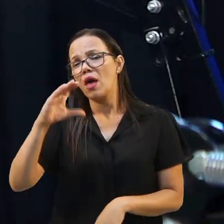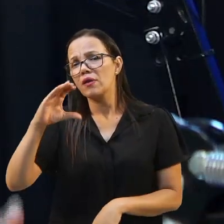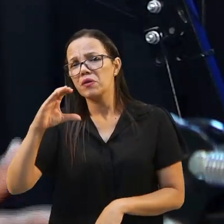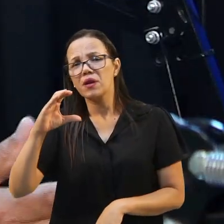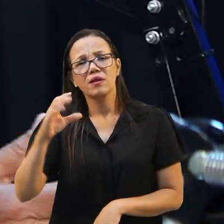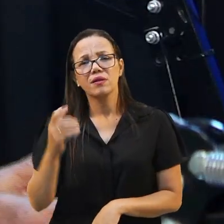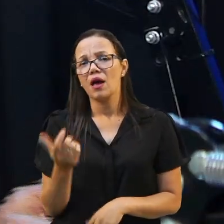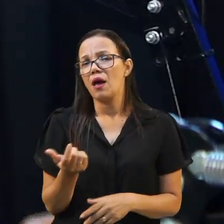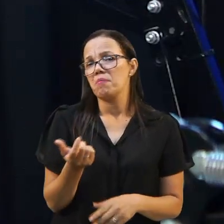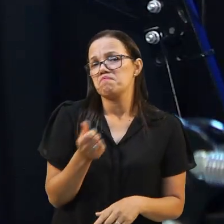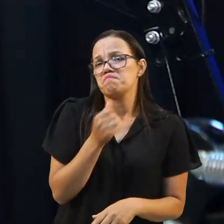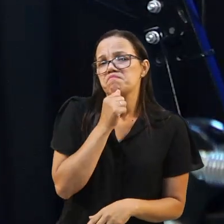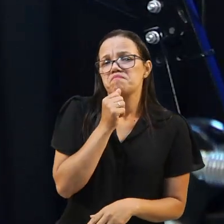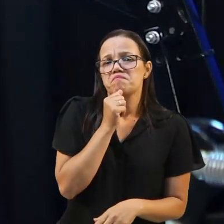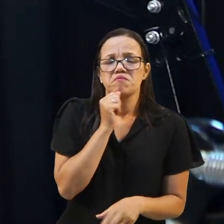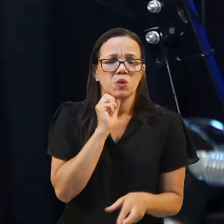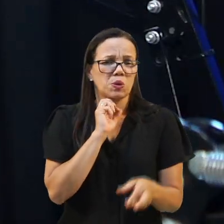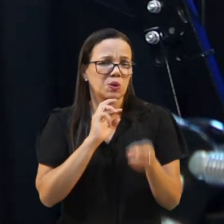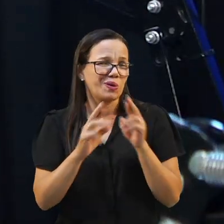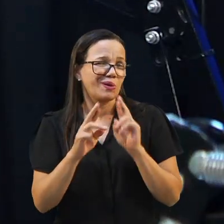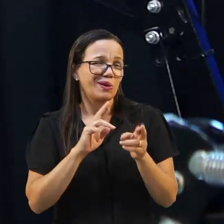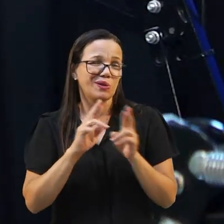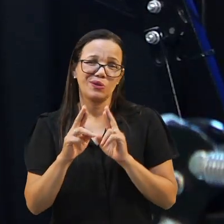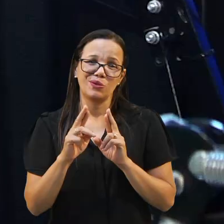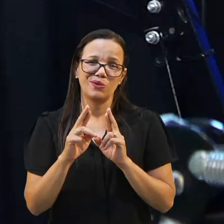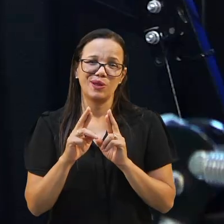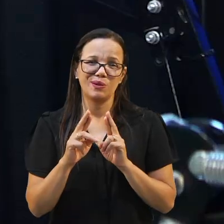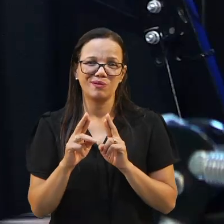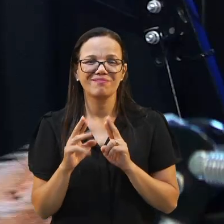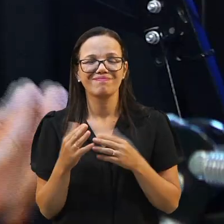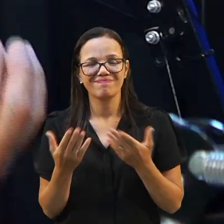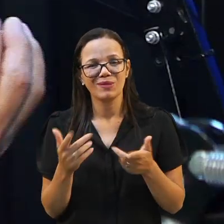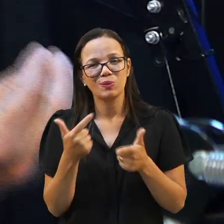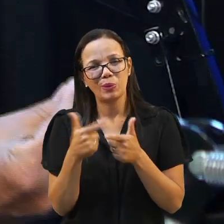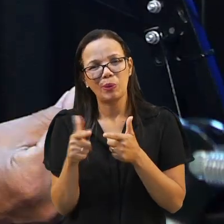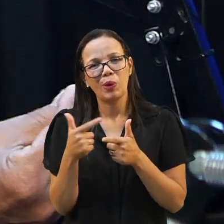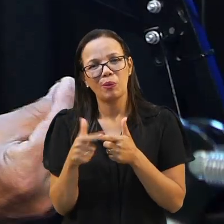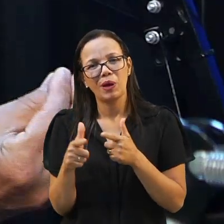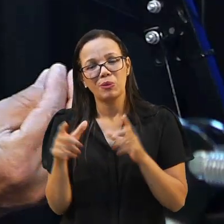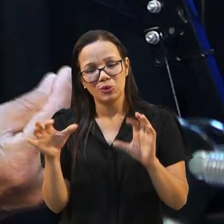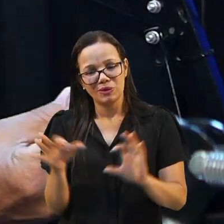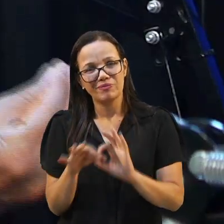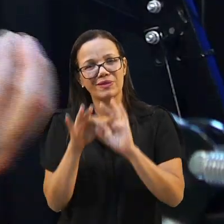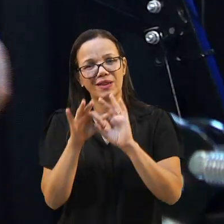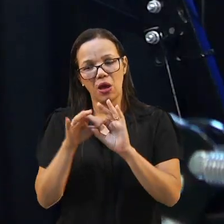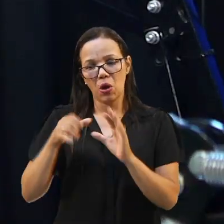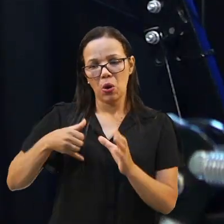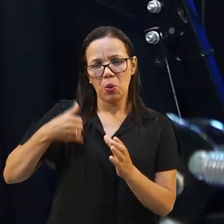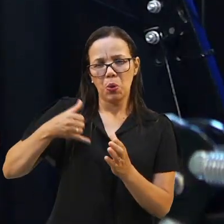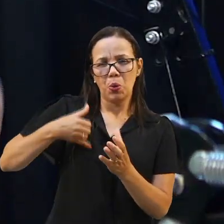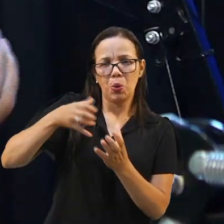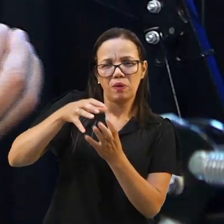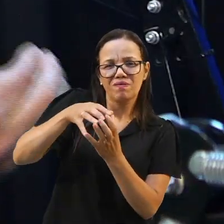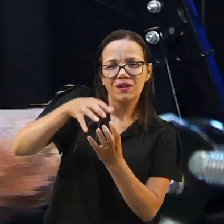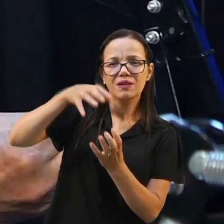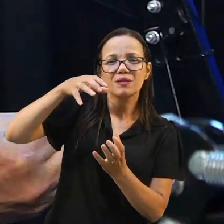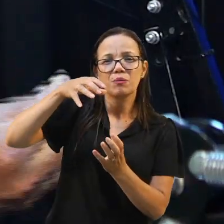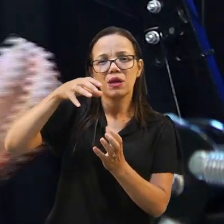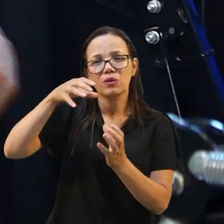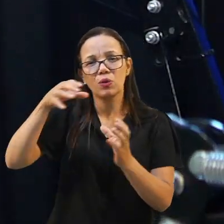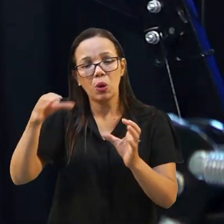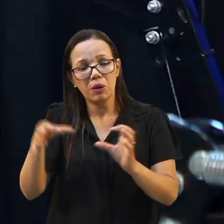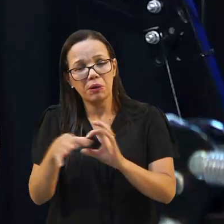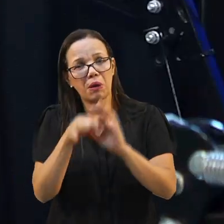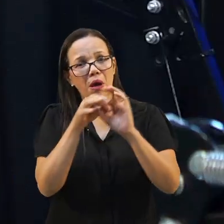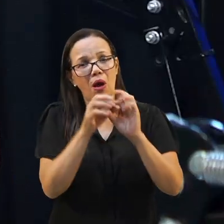ainda não resolveu esse lado, né, de ligar o envelhecimento com o